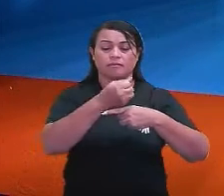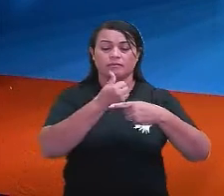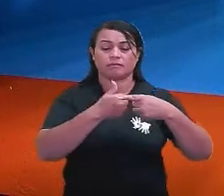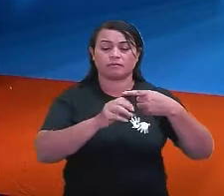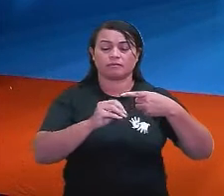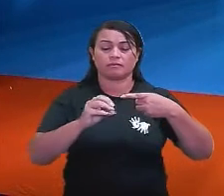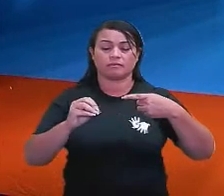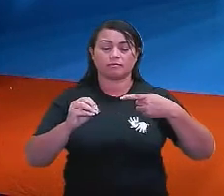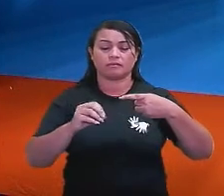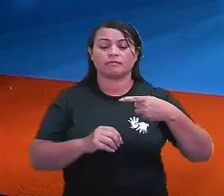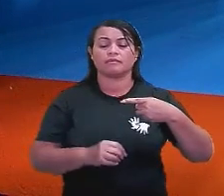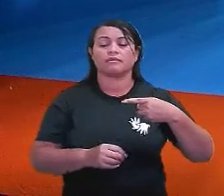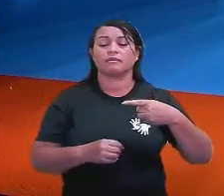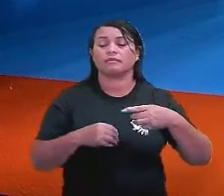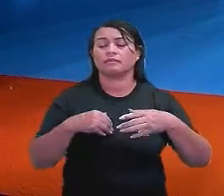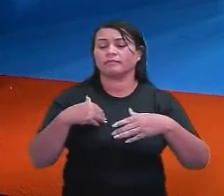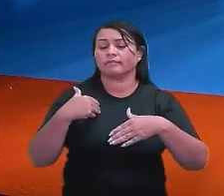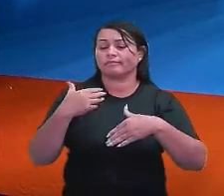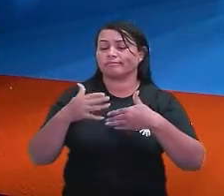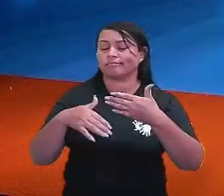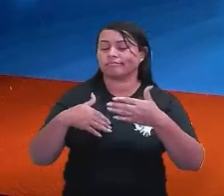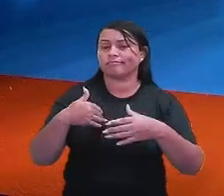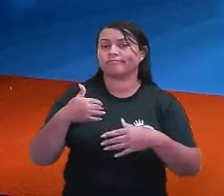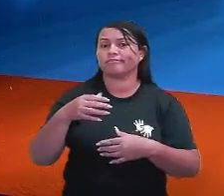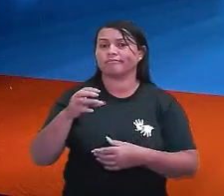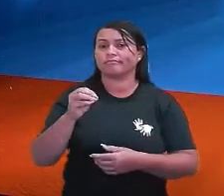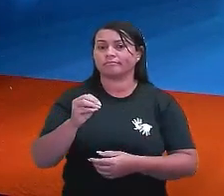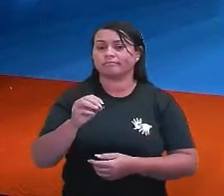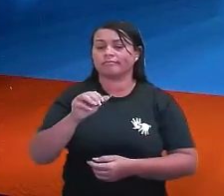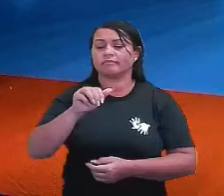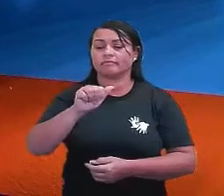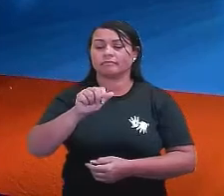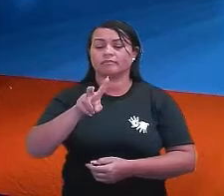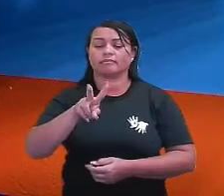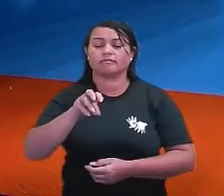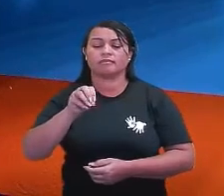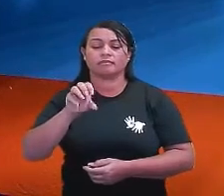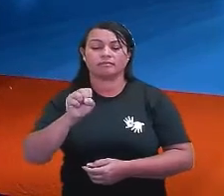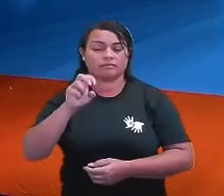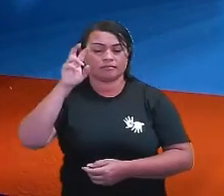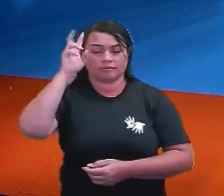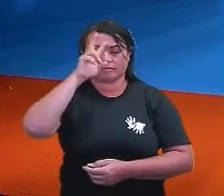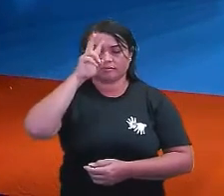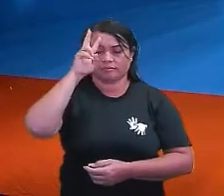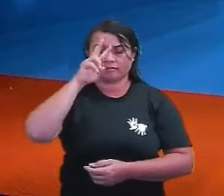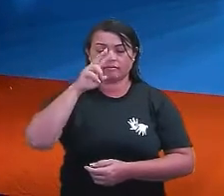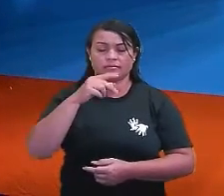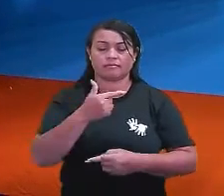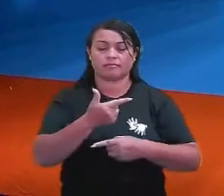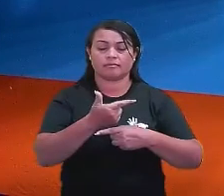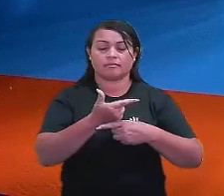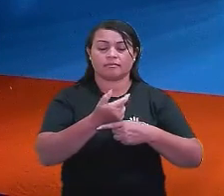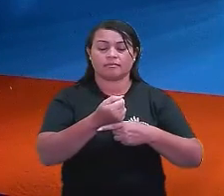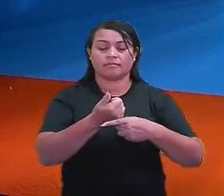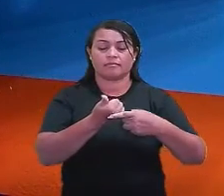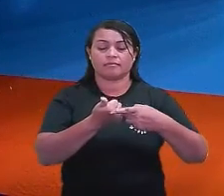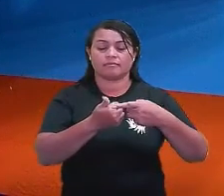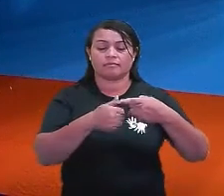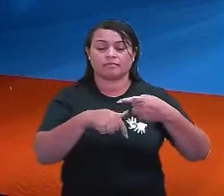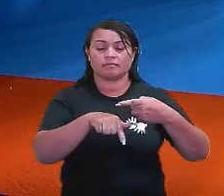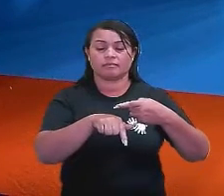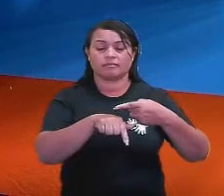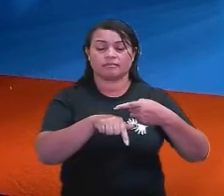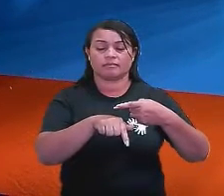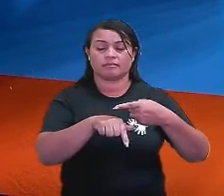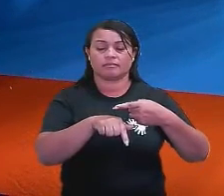centésimos. E aí, a partir do 10, como é que eu chamo? Avos, lembra? Então, aqui já é bem mais fácil.